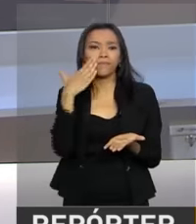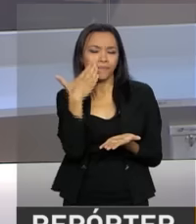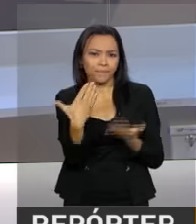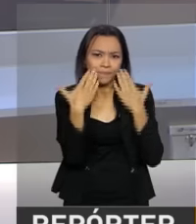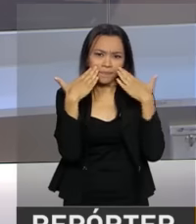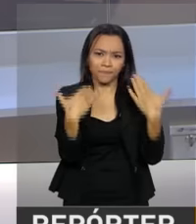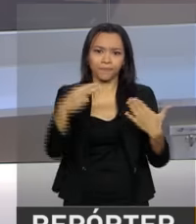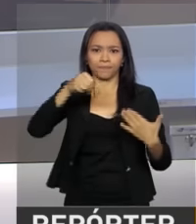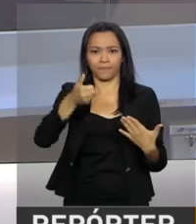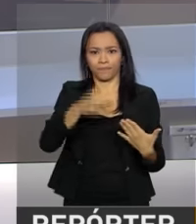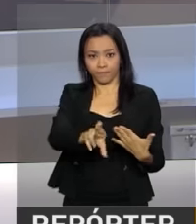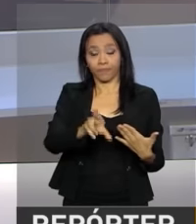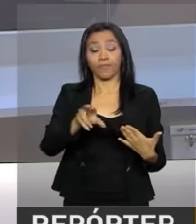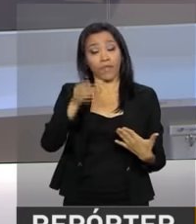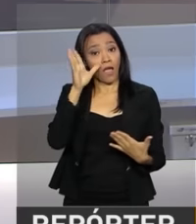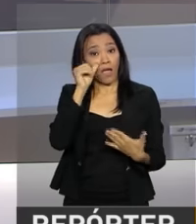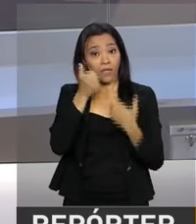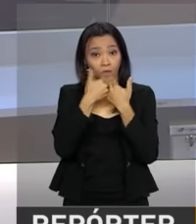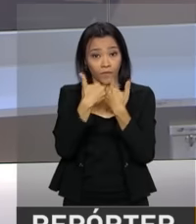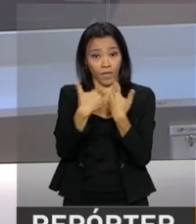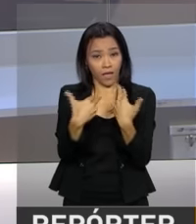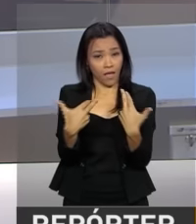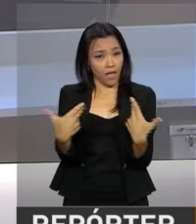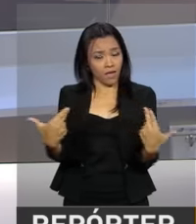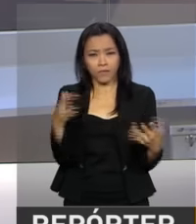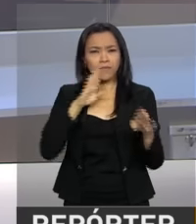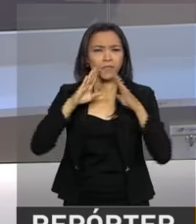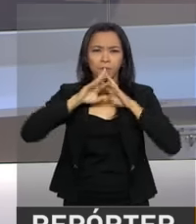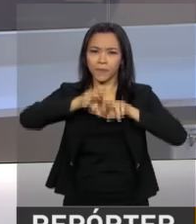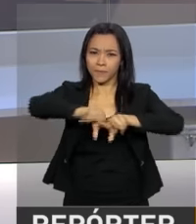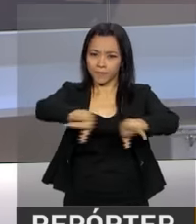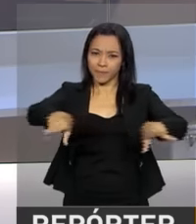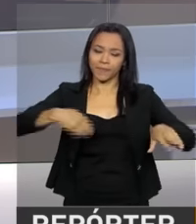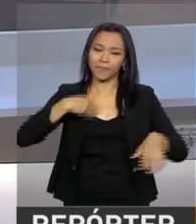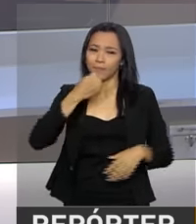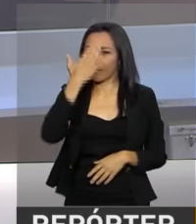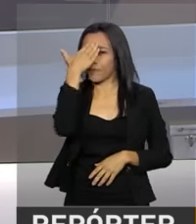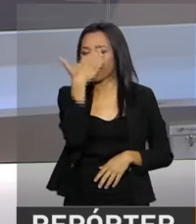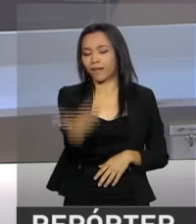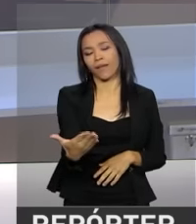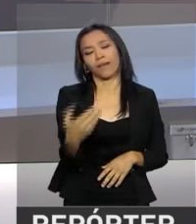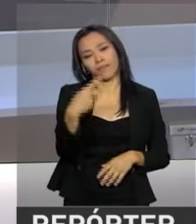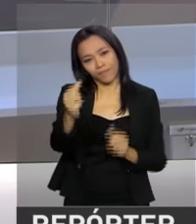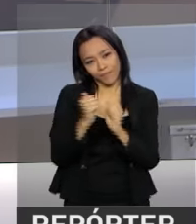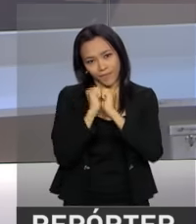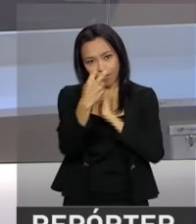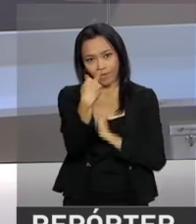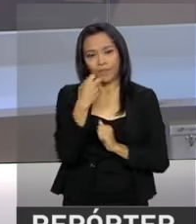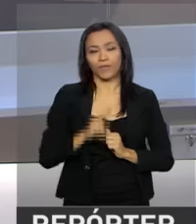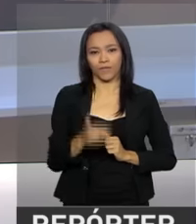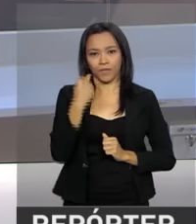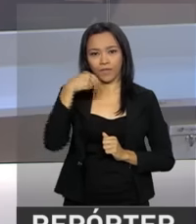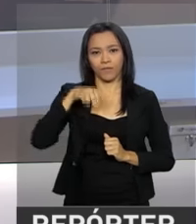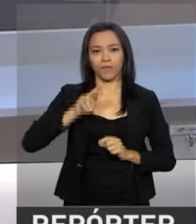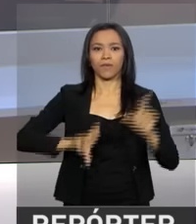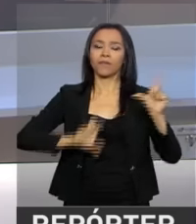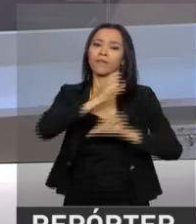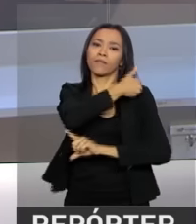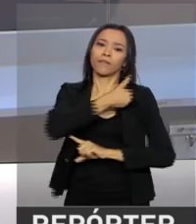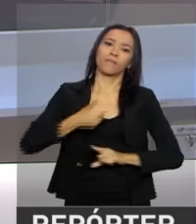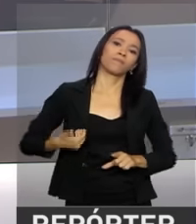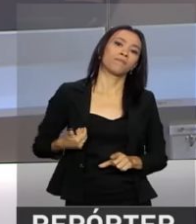repórter NBR acompanhe também as novidades em nossas redes sociais obrigada pela sua companhia e continue com a gente aqui na